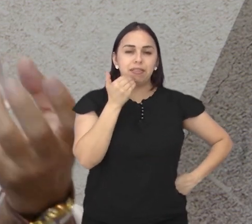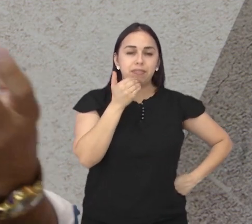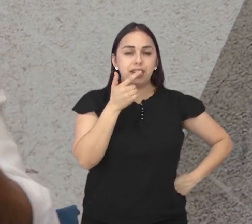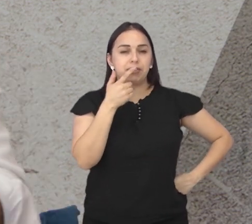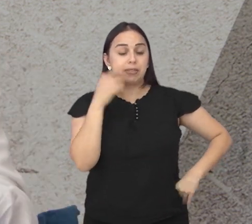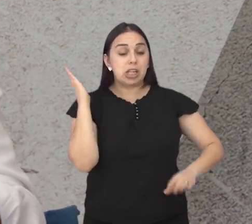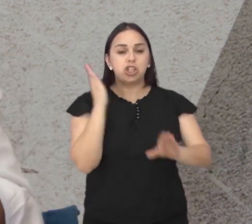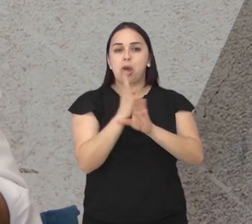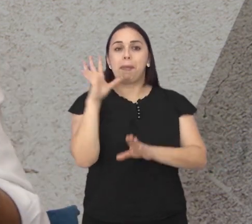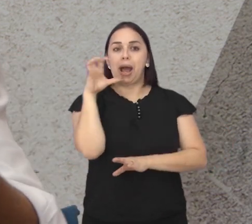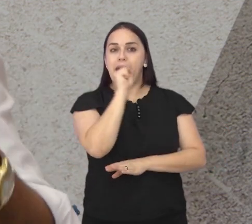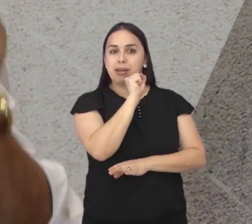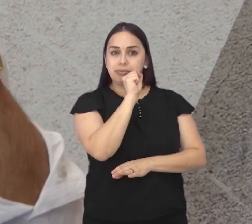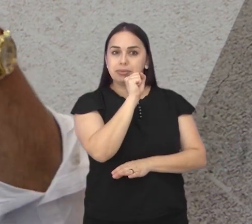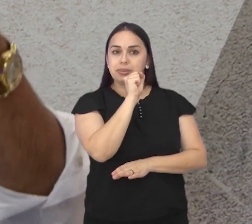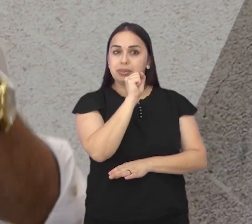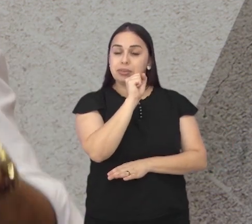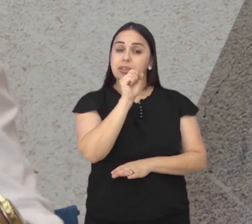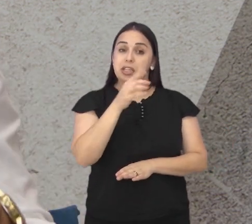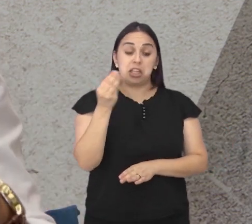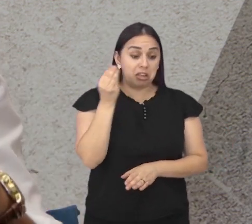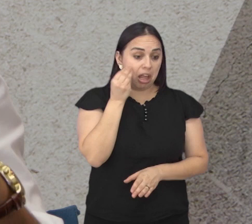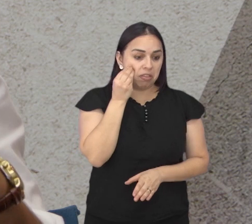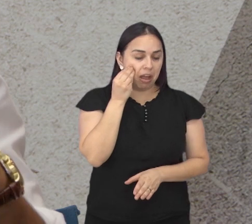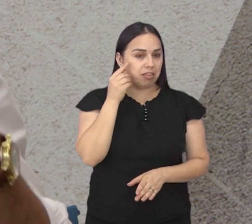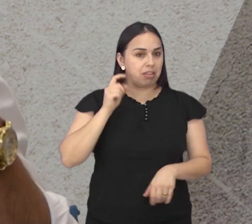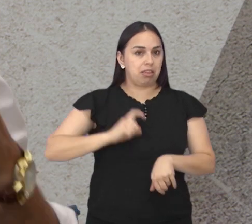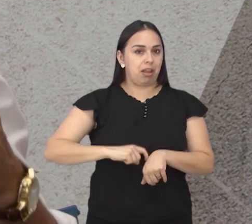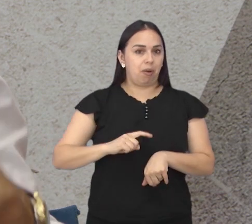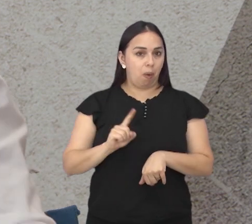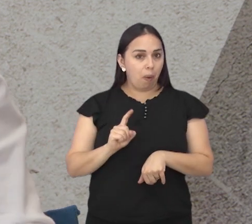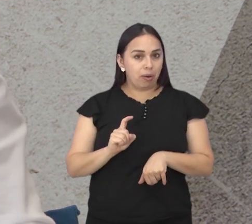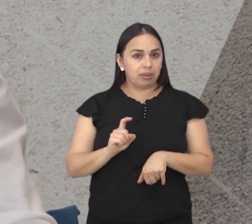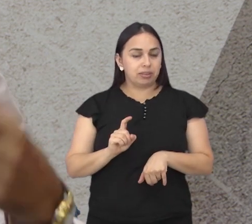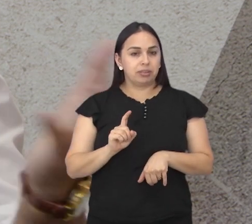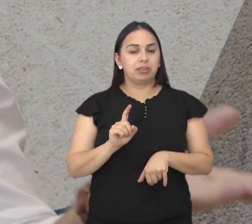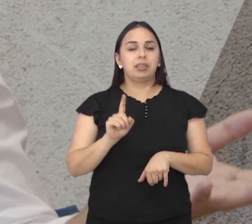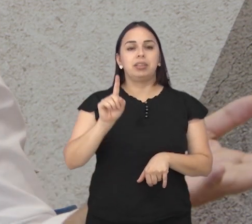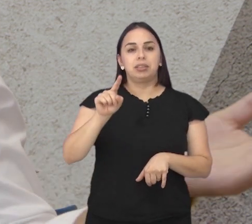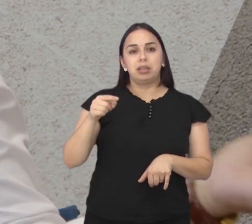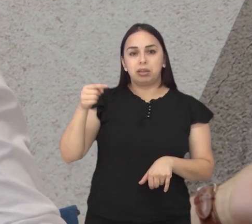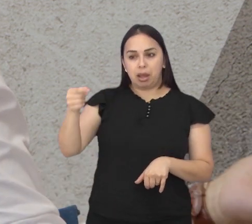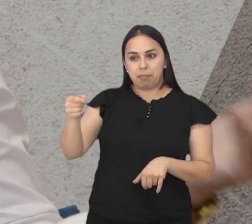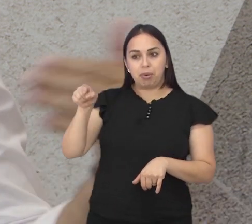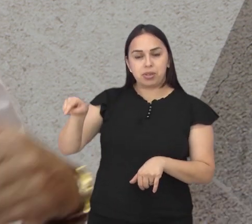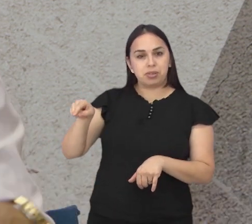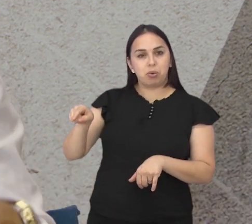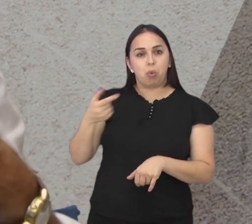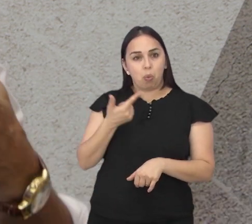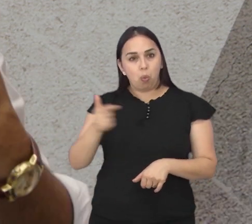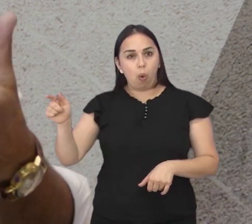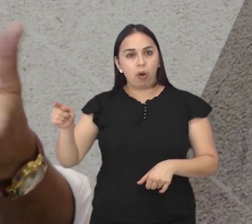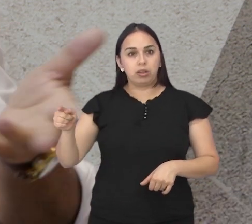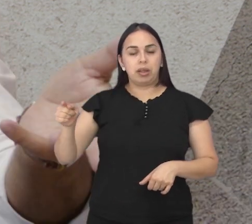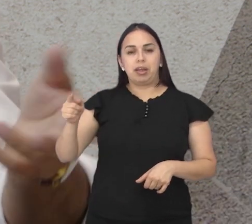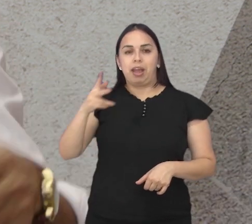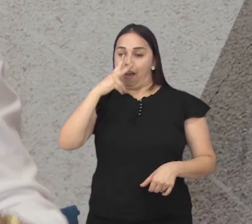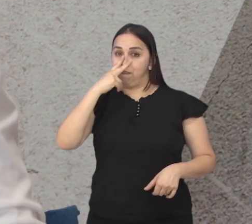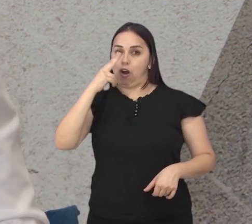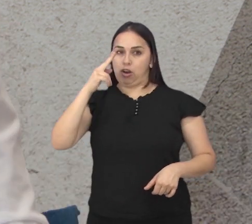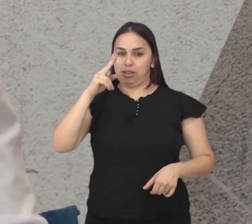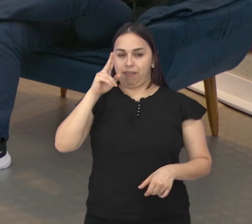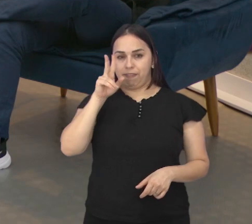possibilidade de ser um defeito ou outro e atirar no ponto certo, né? Acertar aquilo e mandar o outro profissional que é o mais braçal